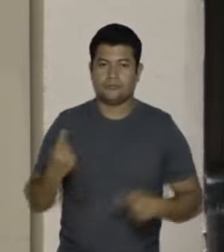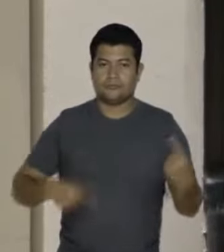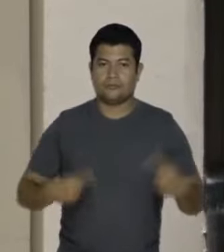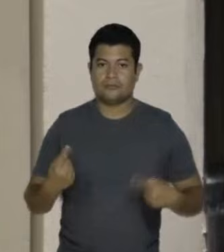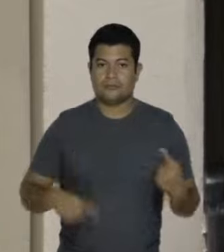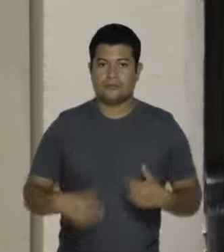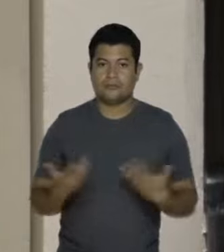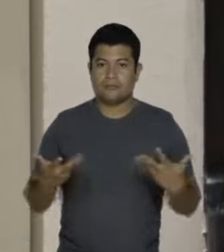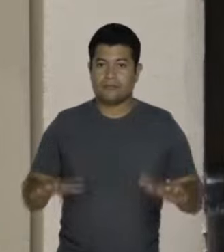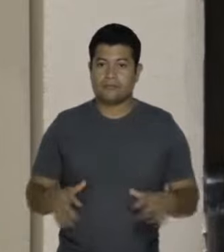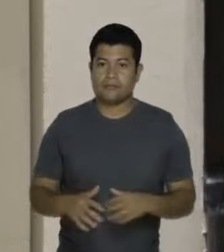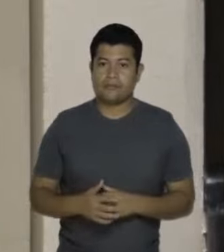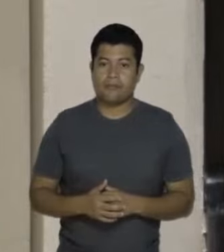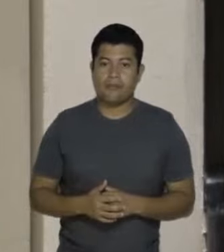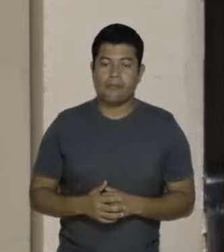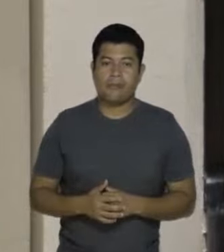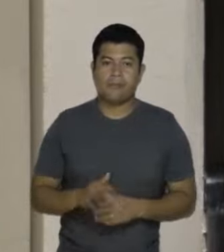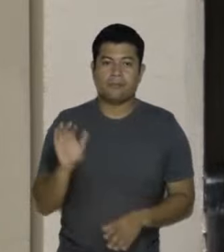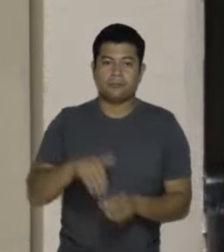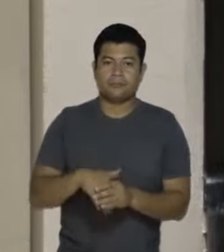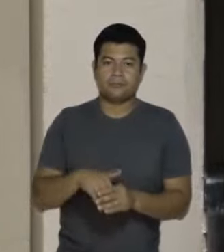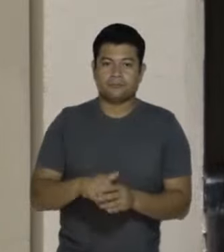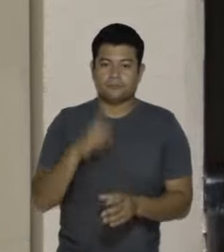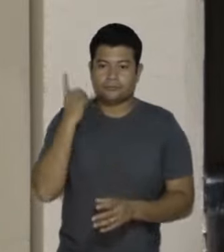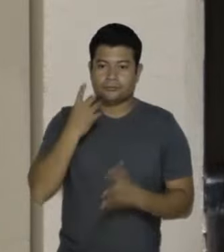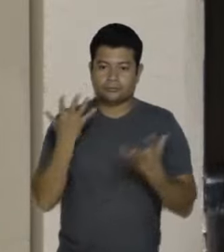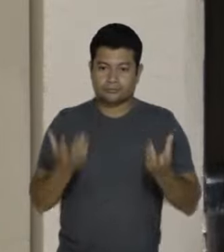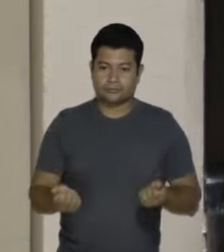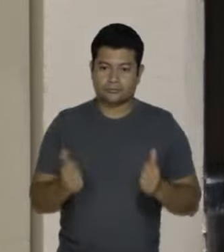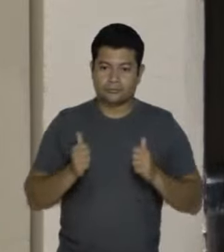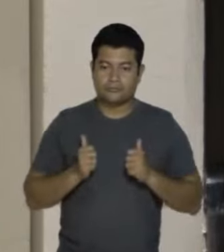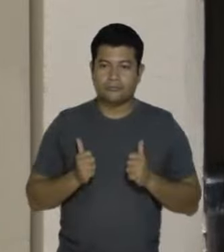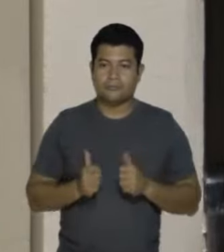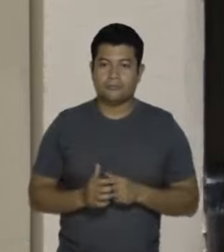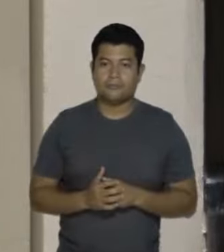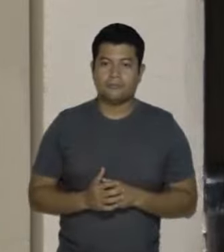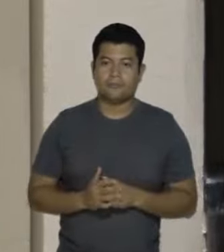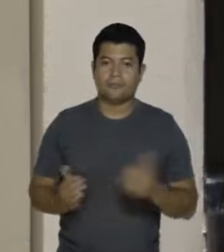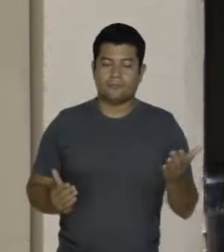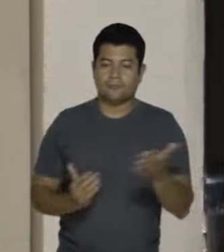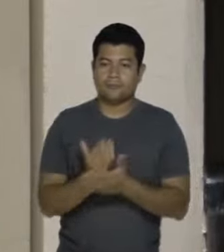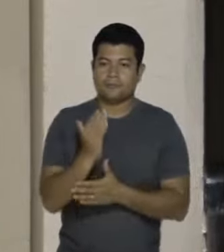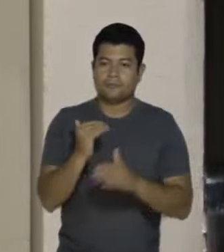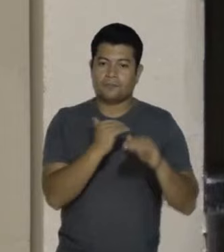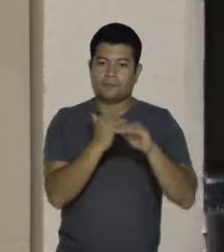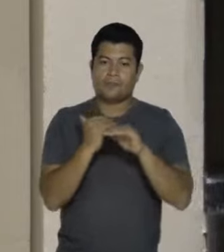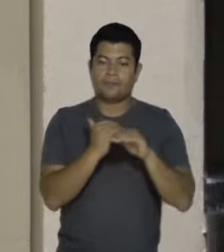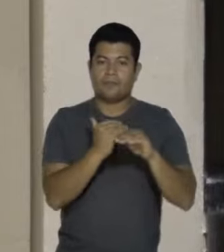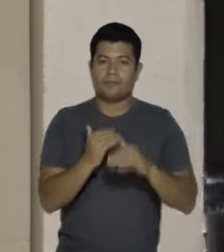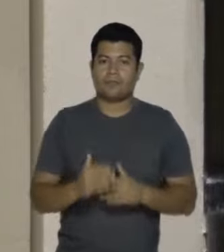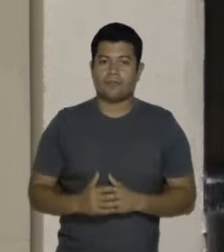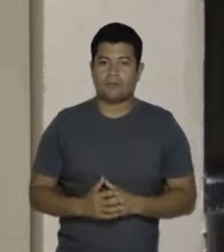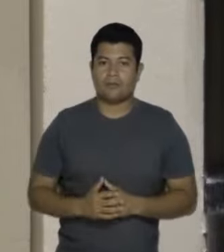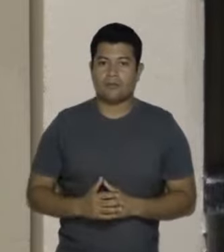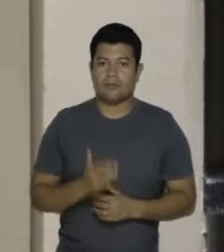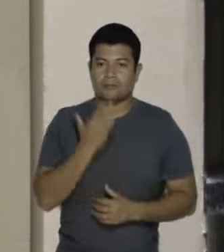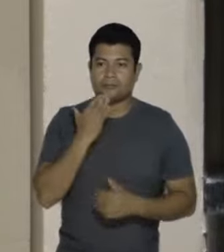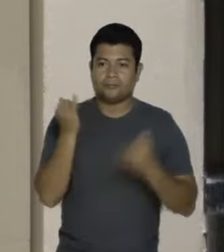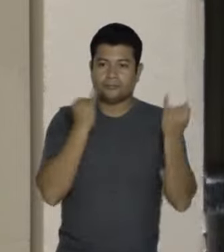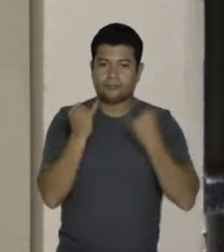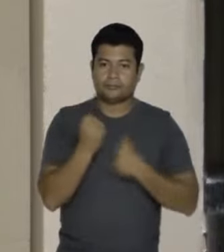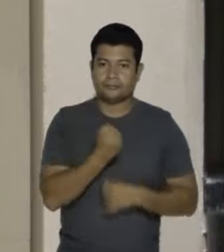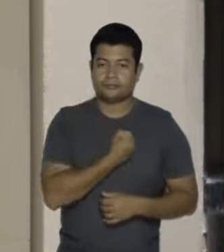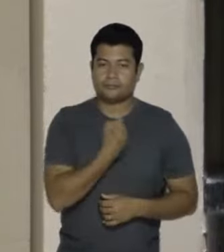não vendo Quem Queira discutir em votação deputados que aprovam permanece com se encontra aprovado por unanimidade pedindo informação